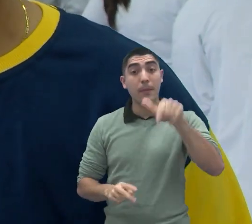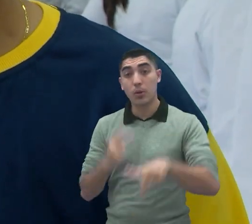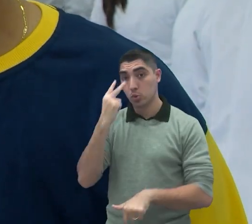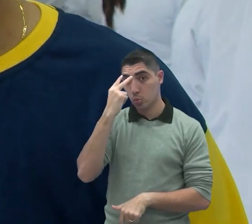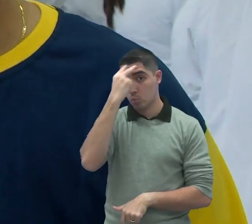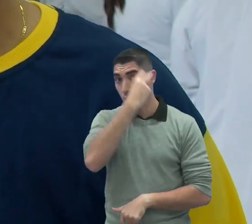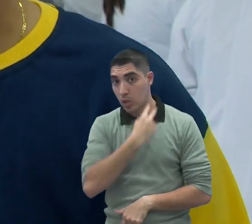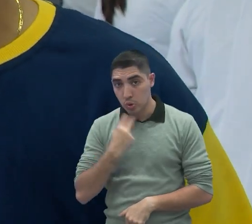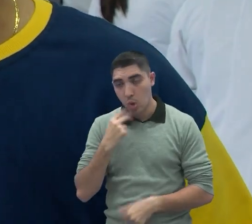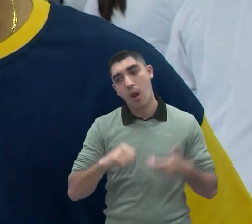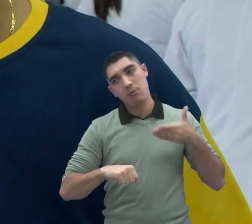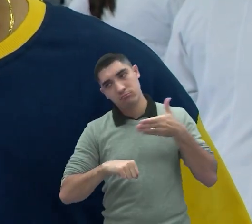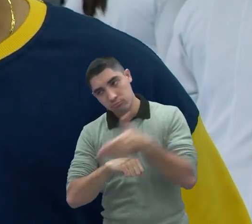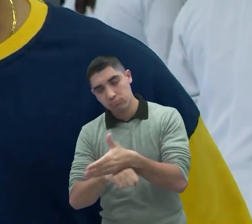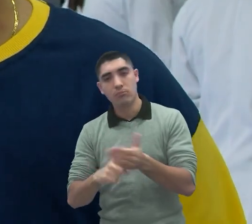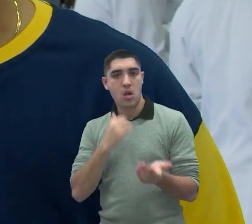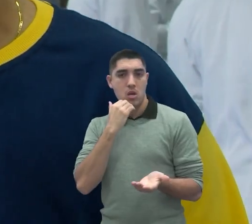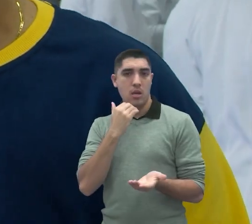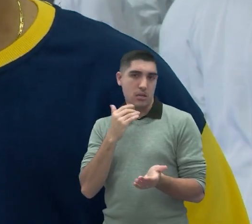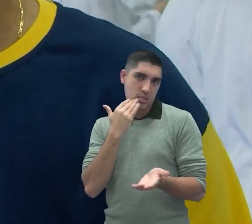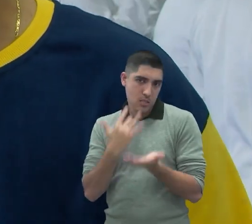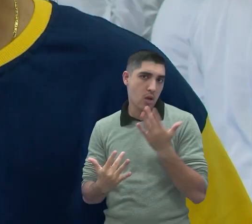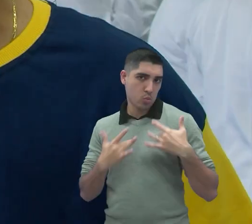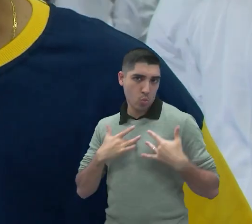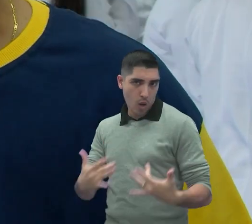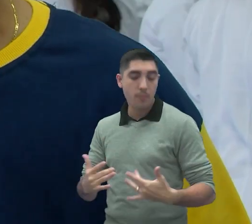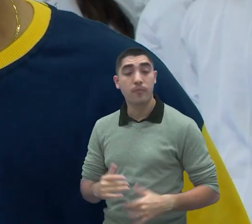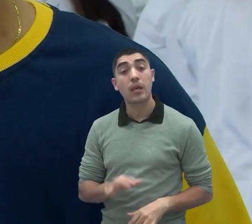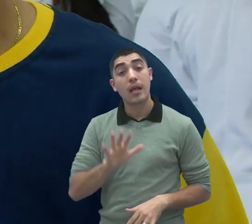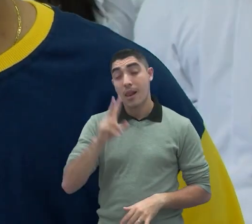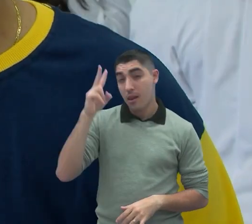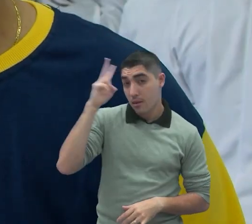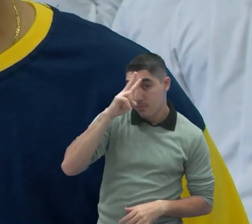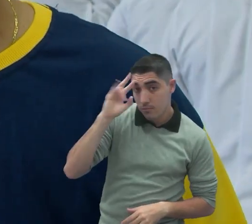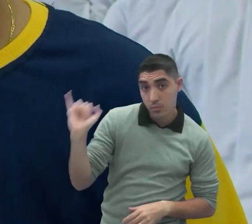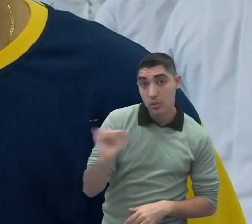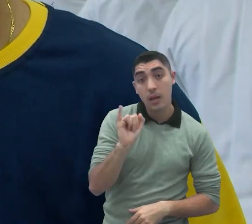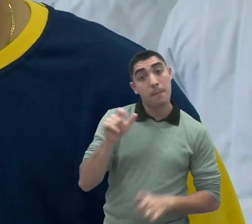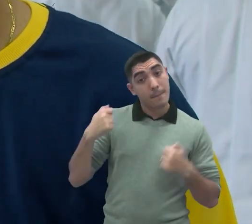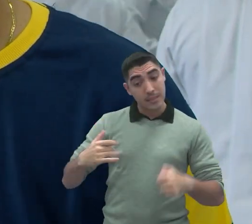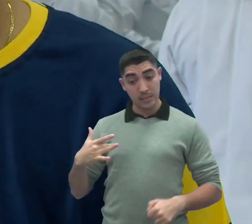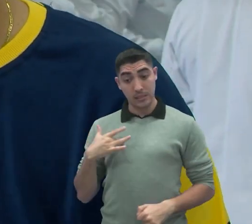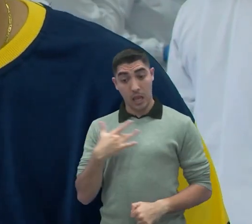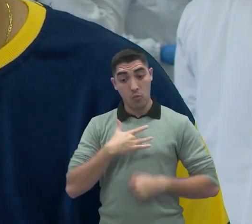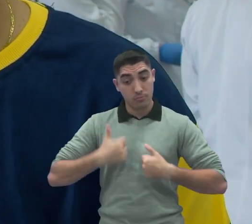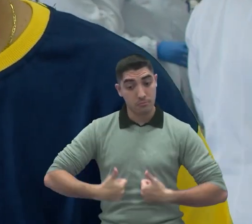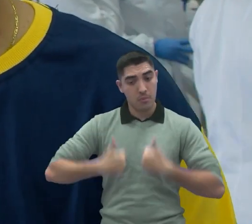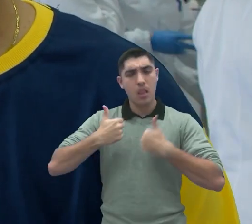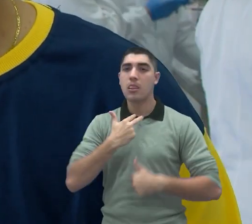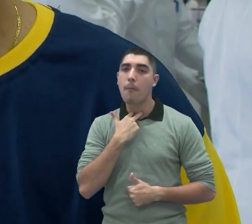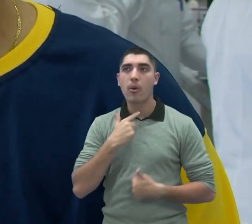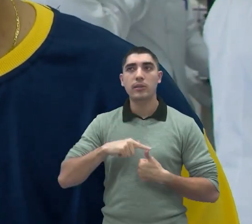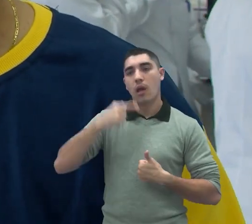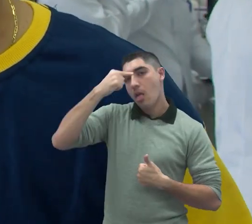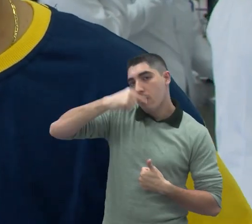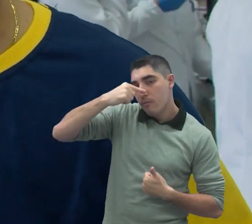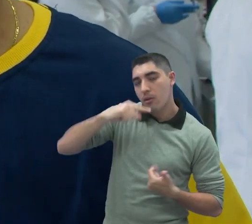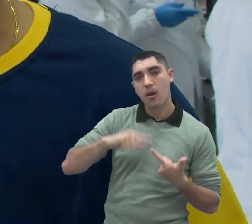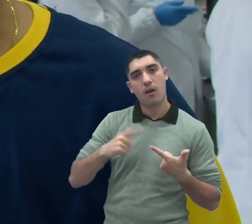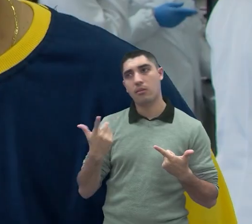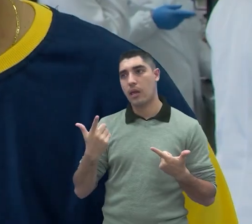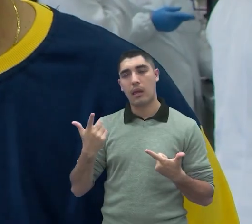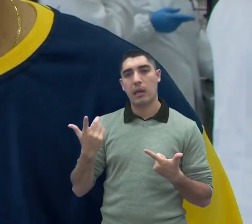após o almoço. E vale sempre destacar que é fundamental o doador estar em boas condições de saúde, não